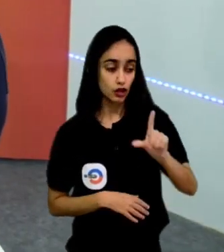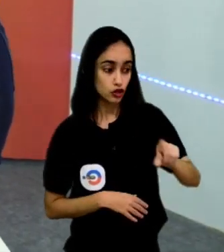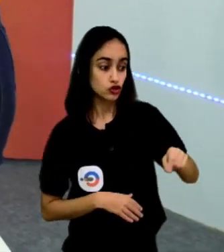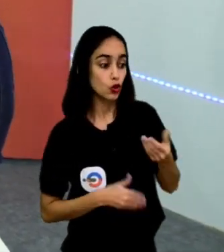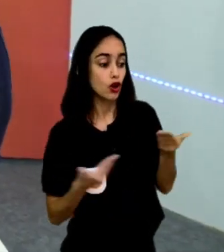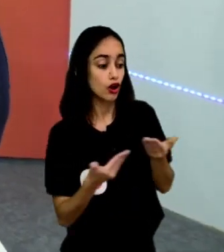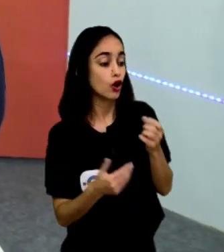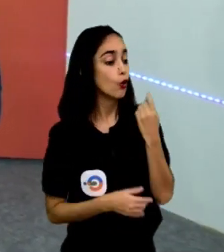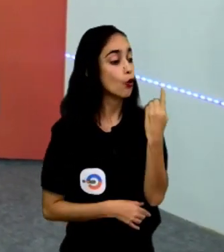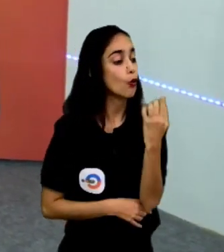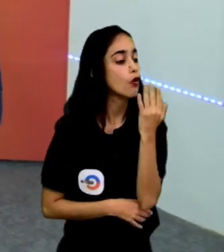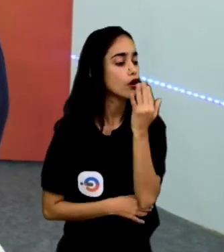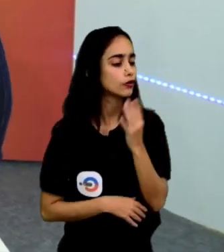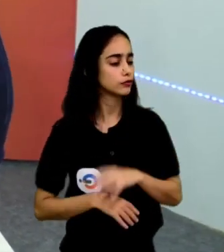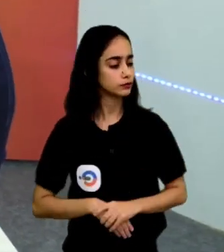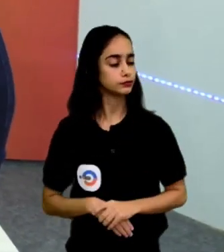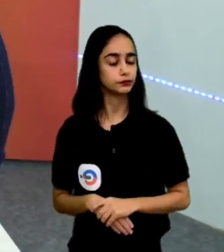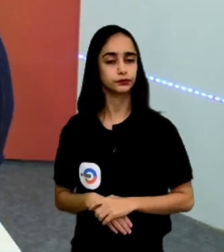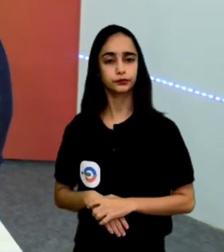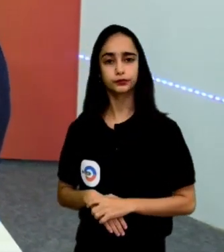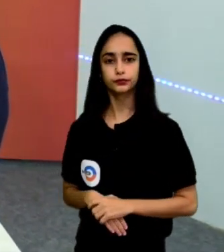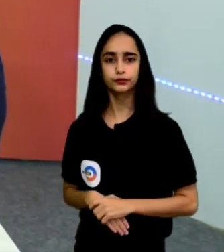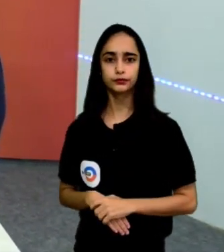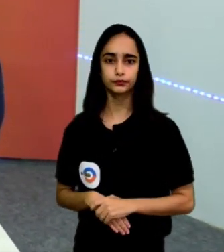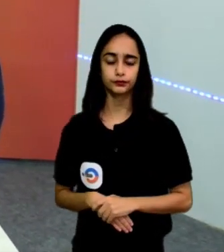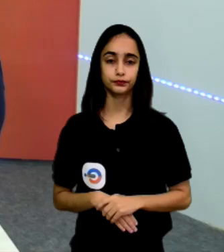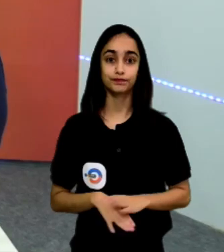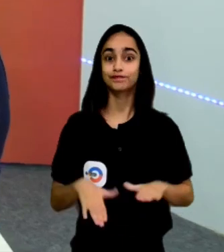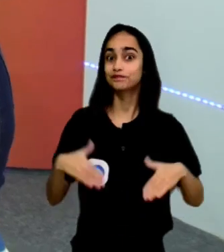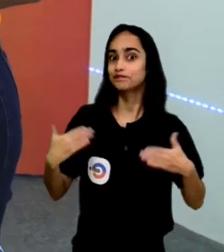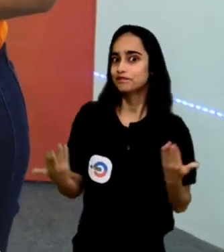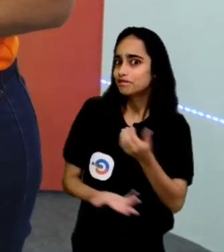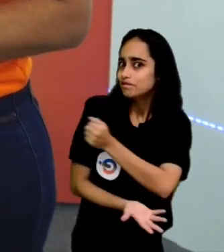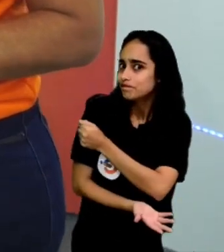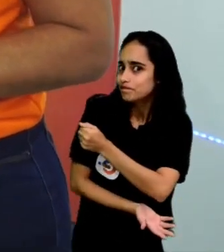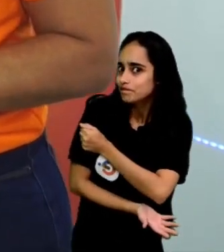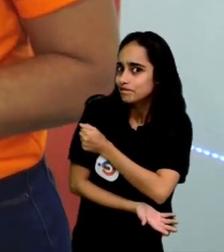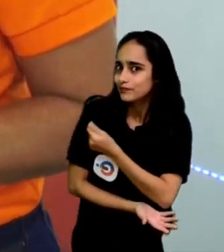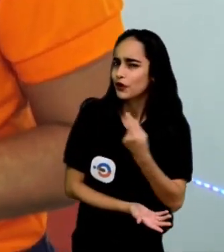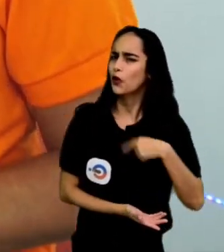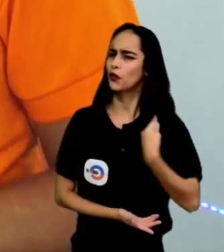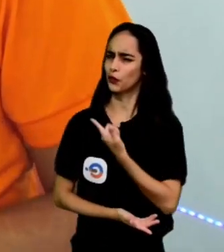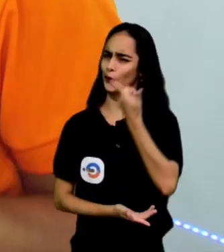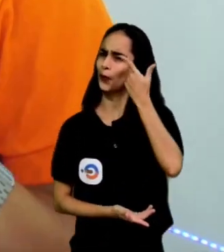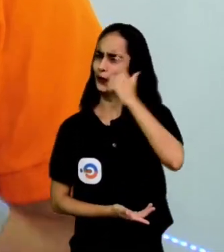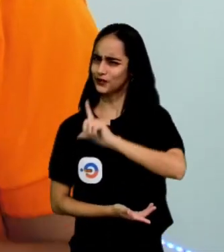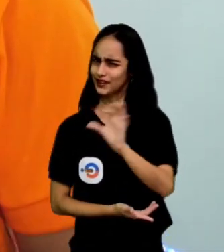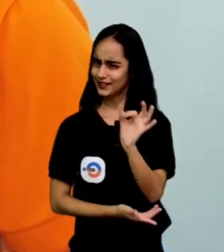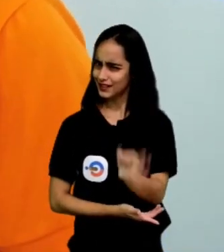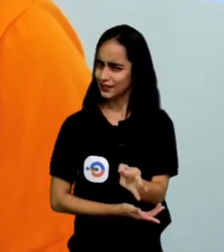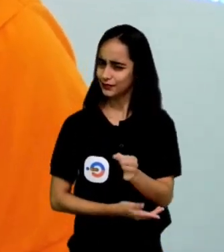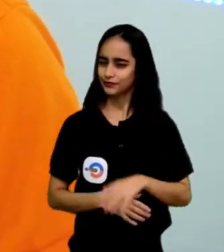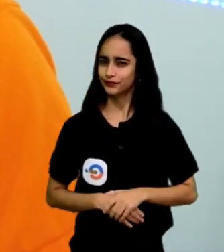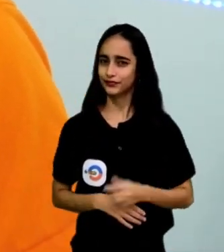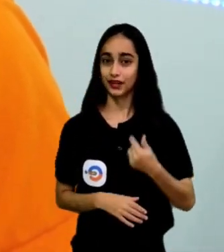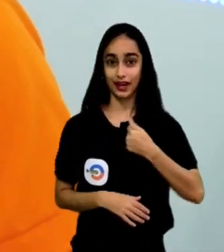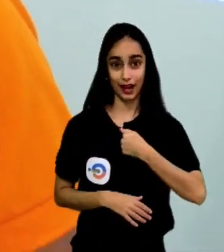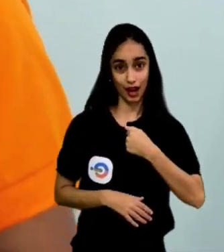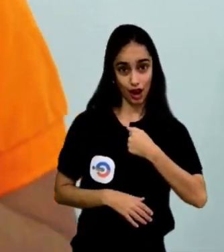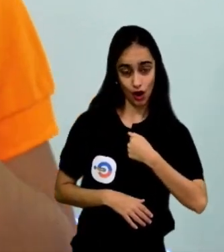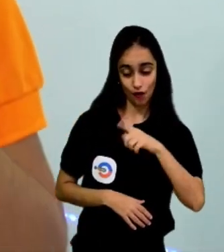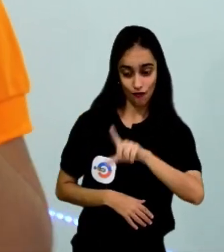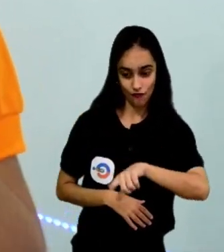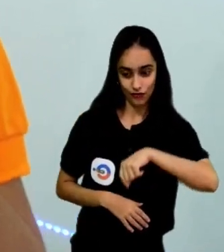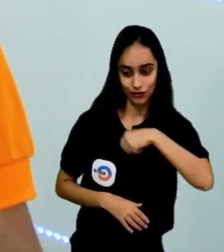a cor. E aí, estudante, será que a gente consegue acertar? Eu vou escolher